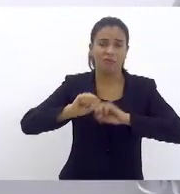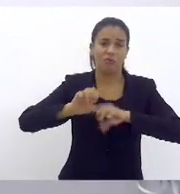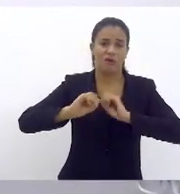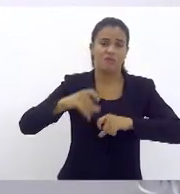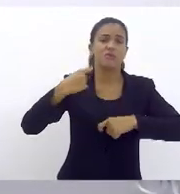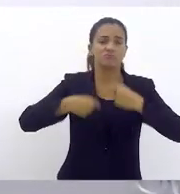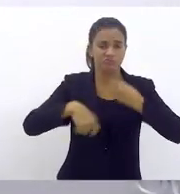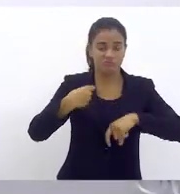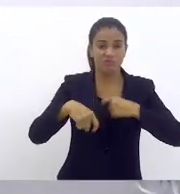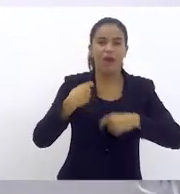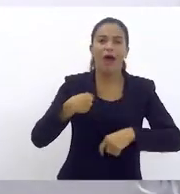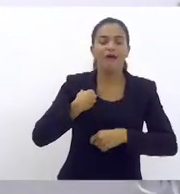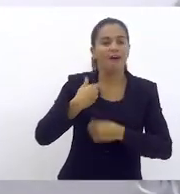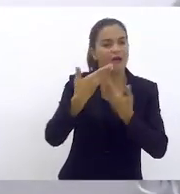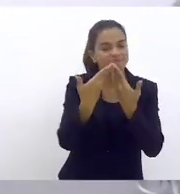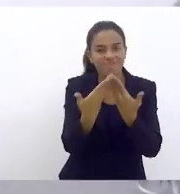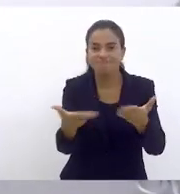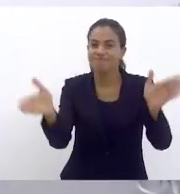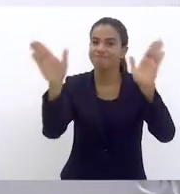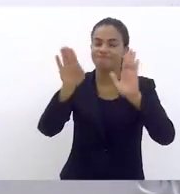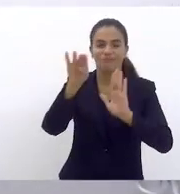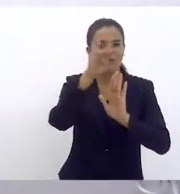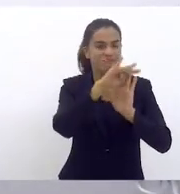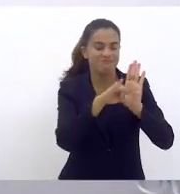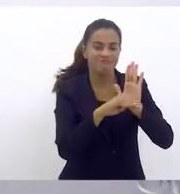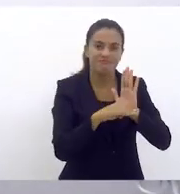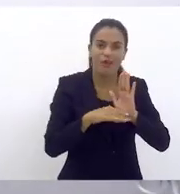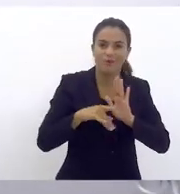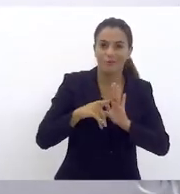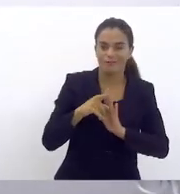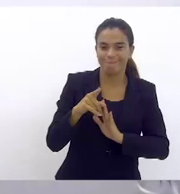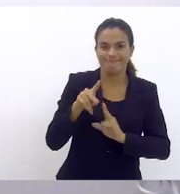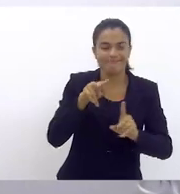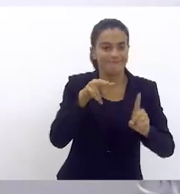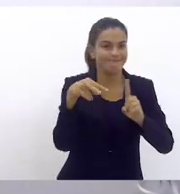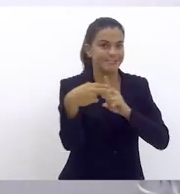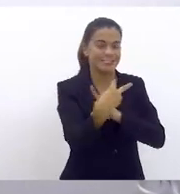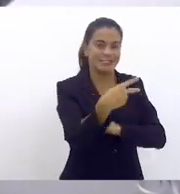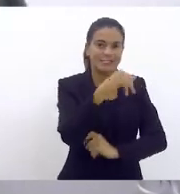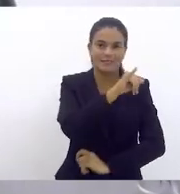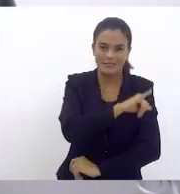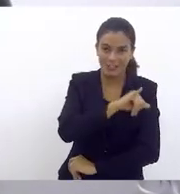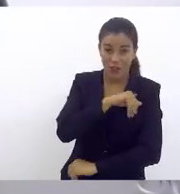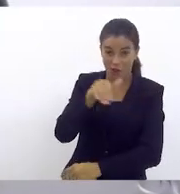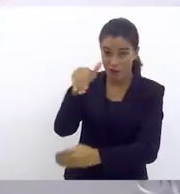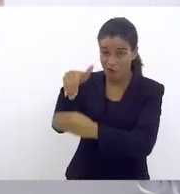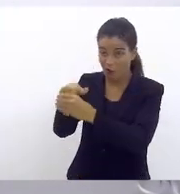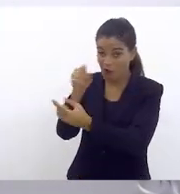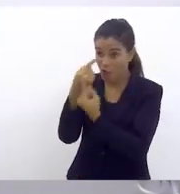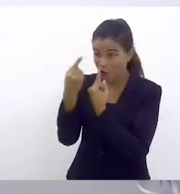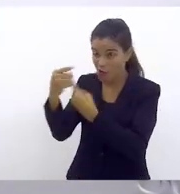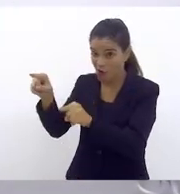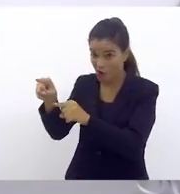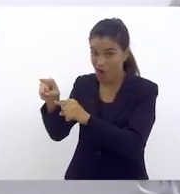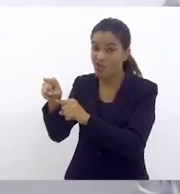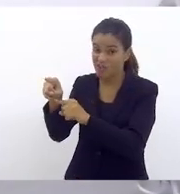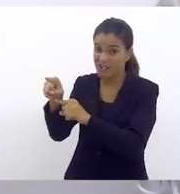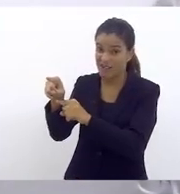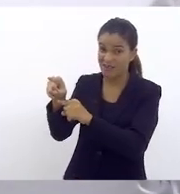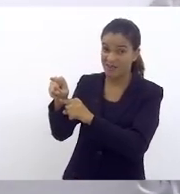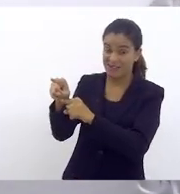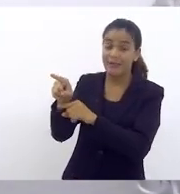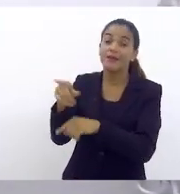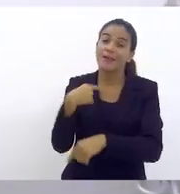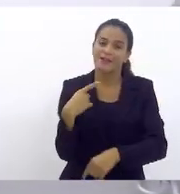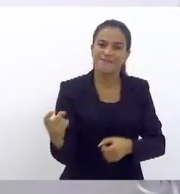construir uma outra agenda para o Rio de Janeiro e para o Brasil então eu vou lá voto contra o obscurantismo e voto na sequência